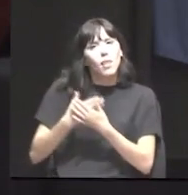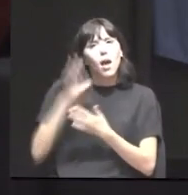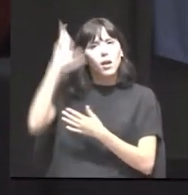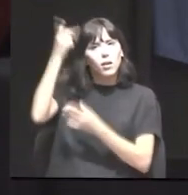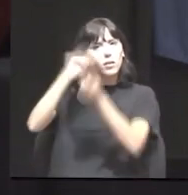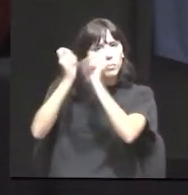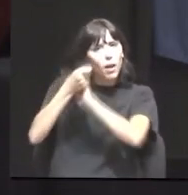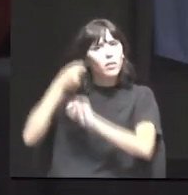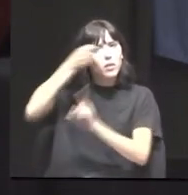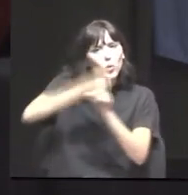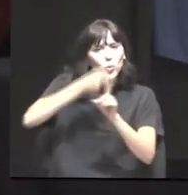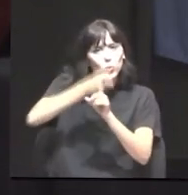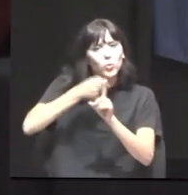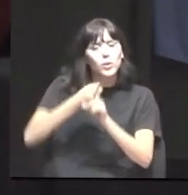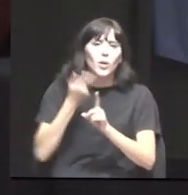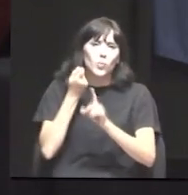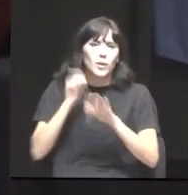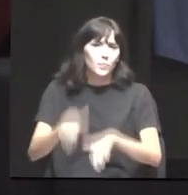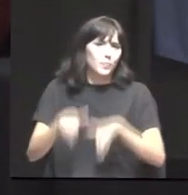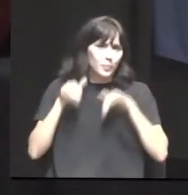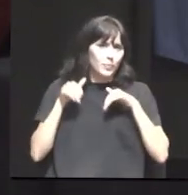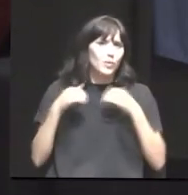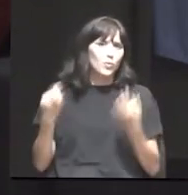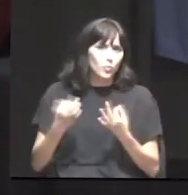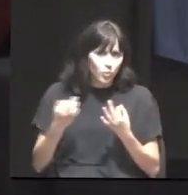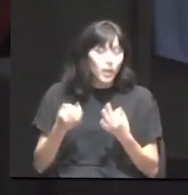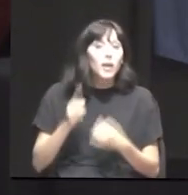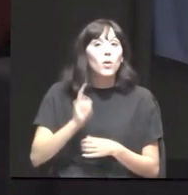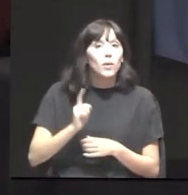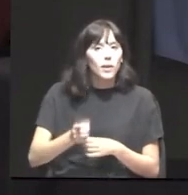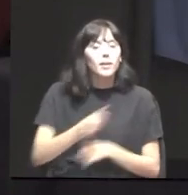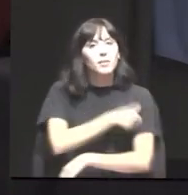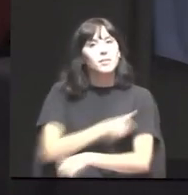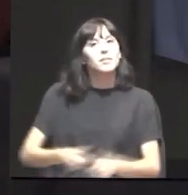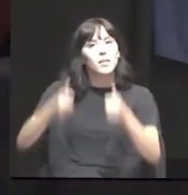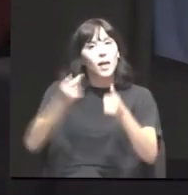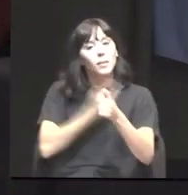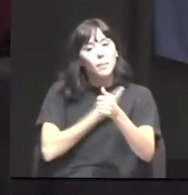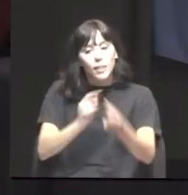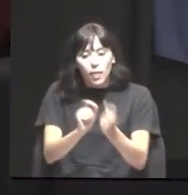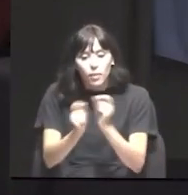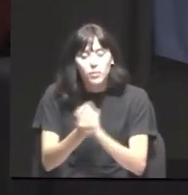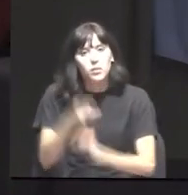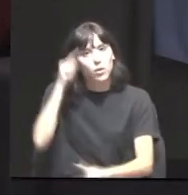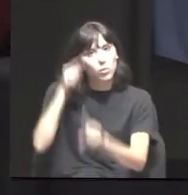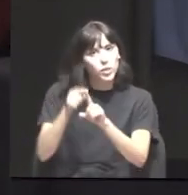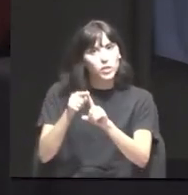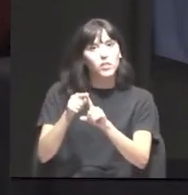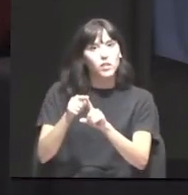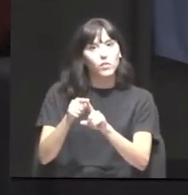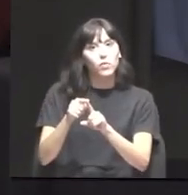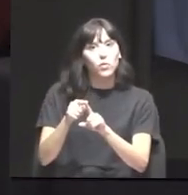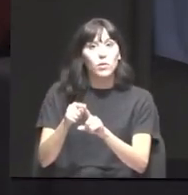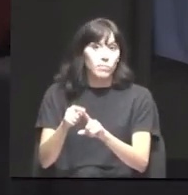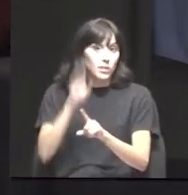alterações climáticas e mitigação dos seus efeitos. Falamos da adaptação da cidade para reduzir os impactos da previsível